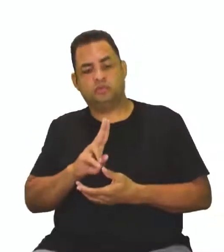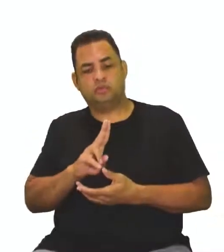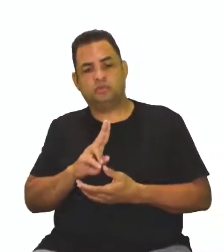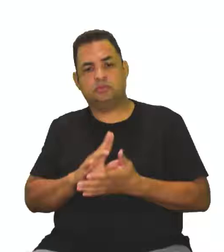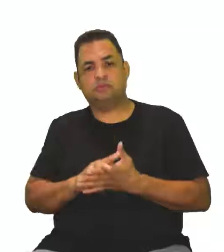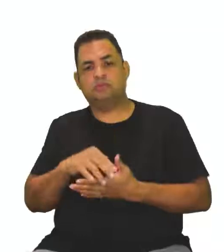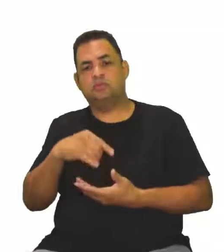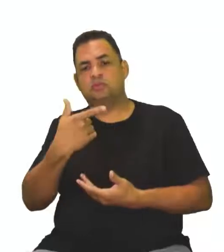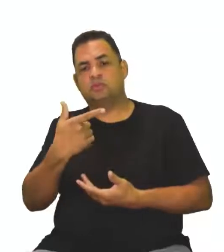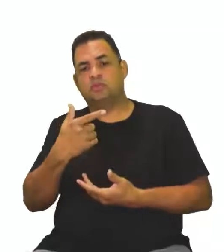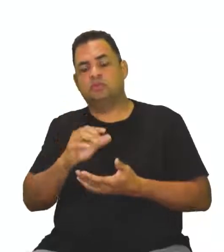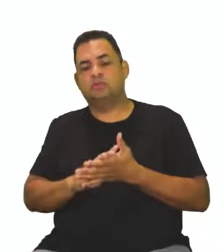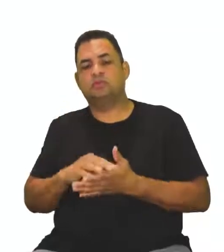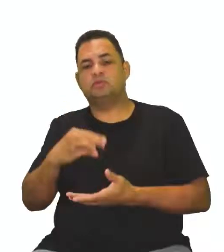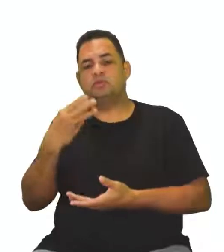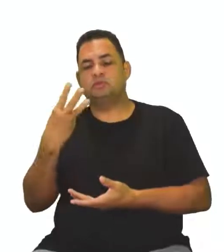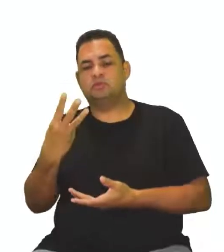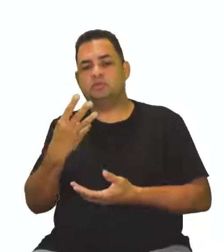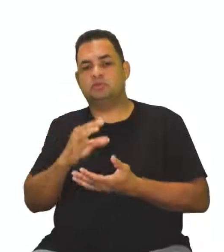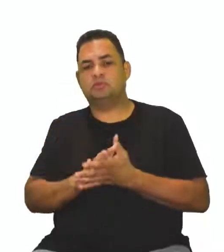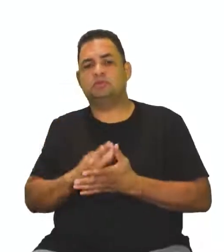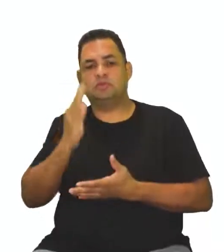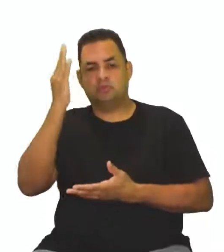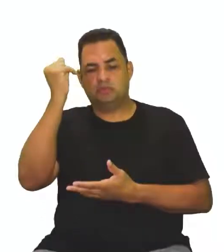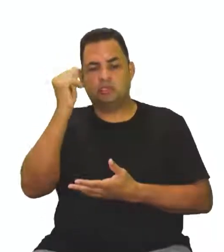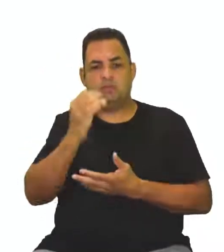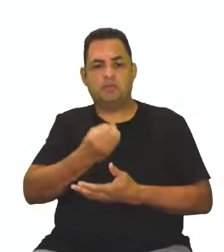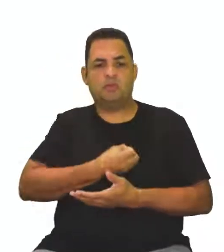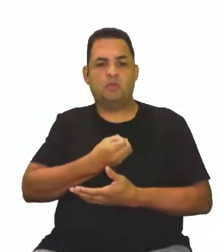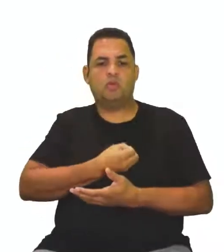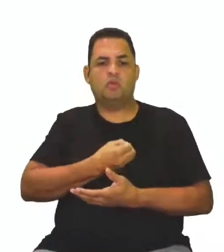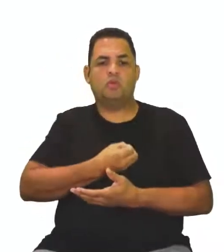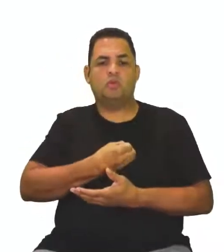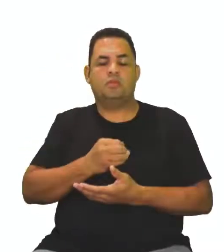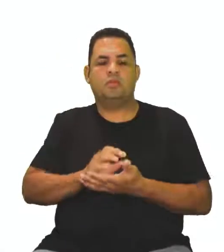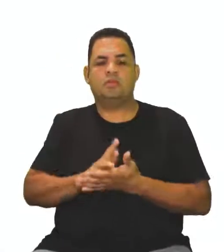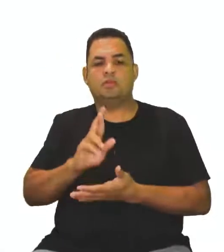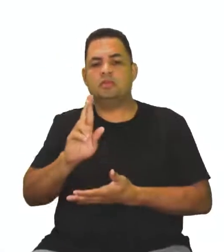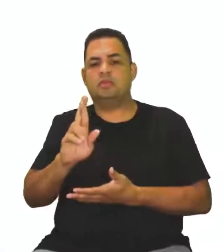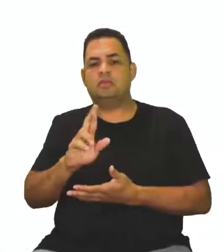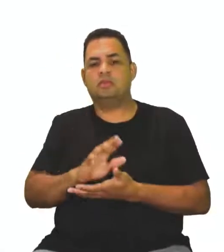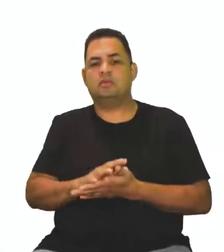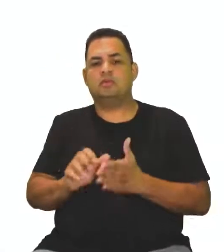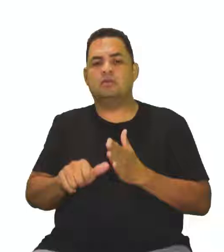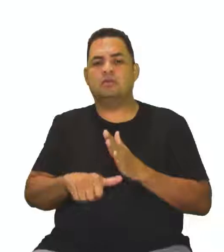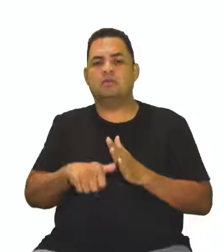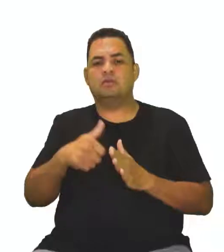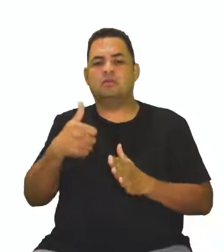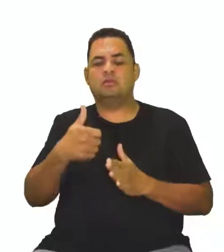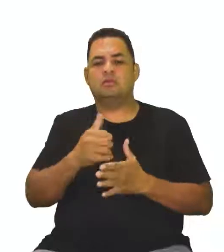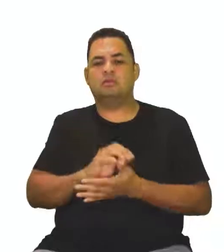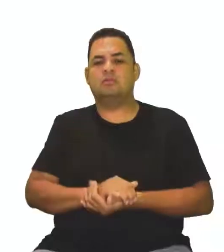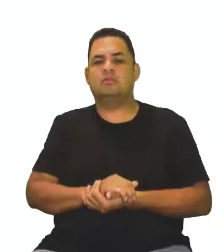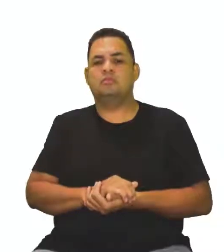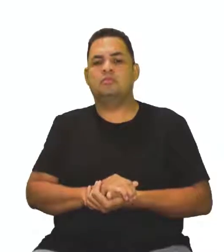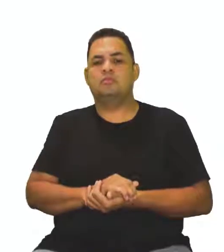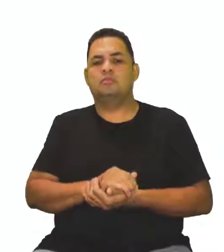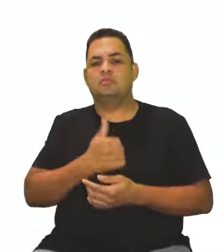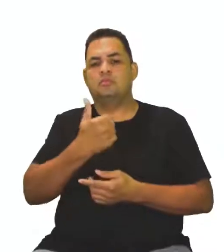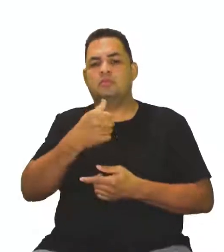do 3 e eu sei o valor das resistências, é só dividir. Então, a primeira eu vou dividir aqui, ó,